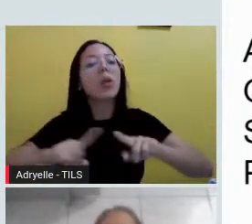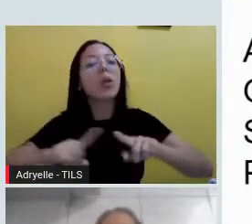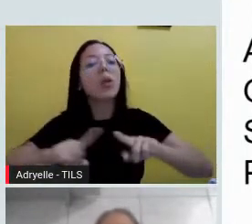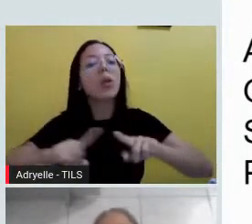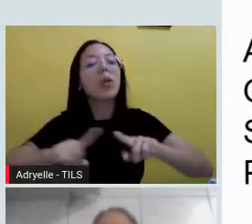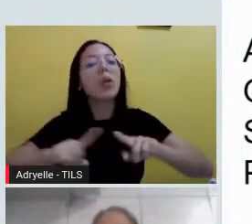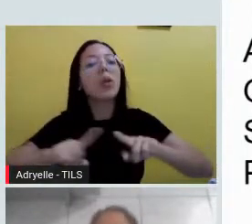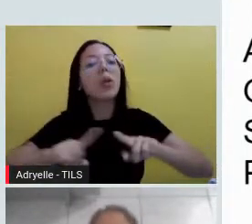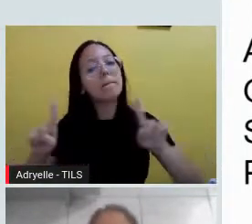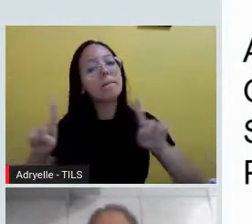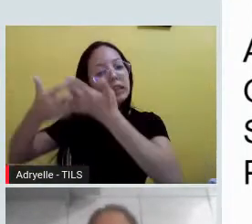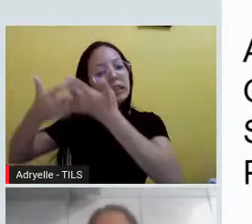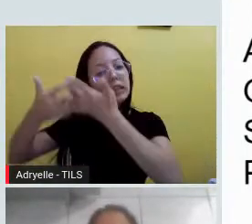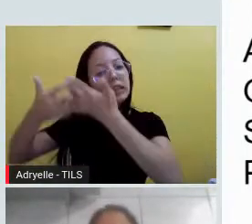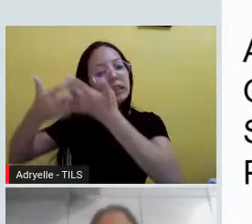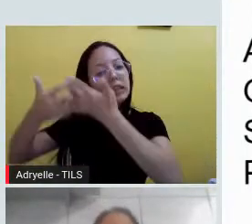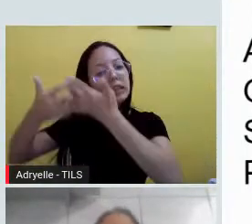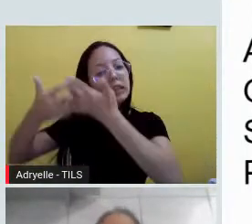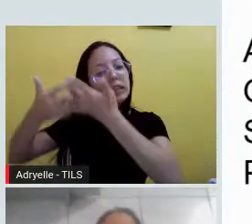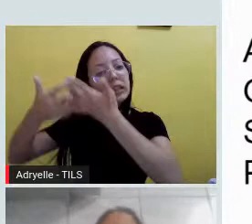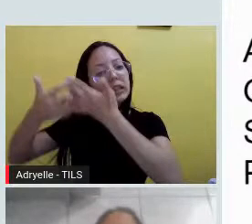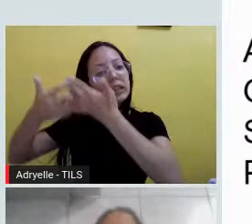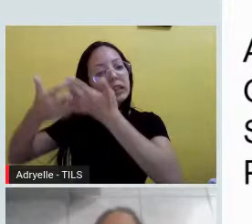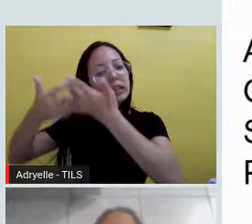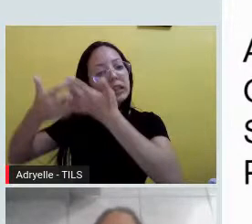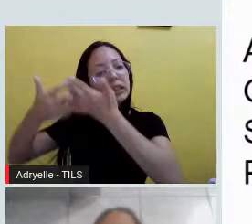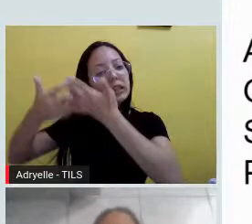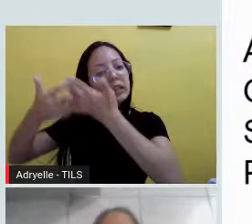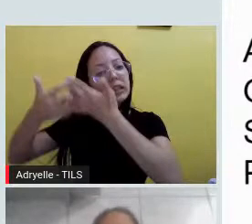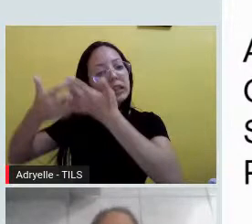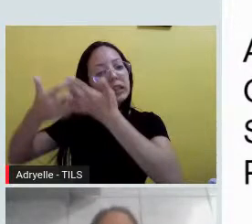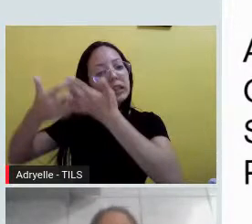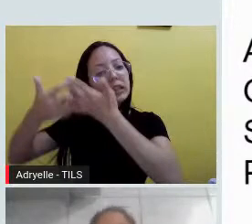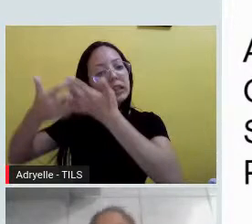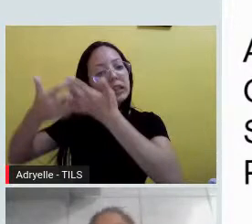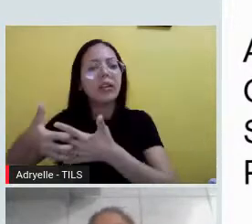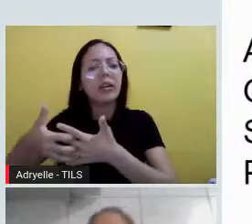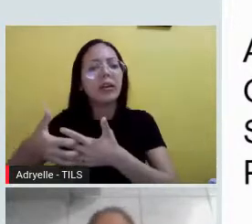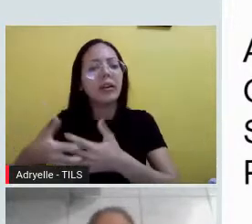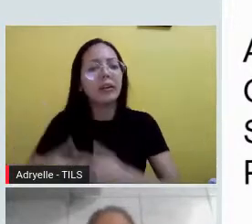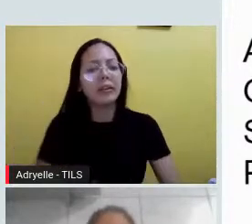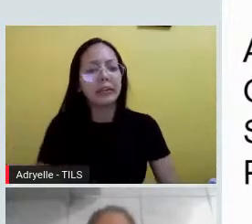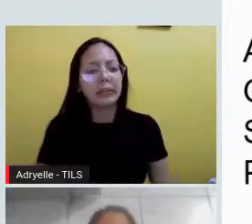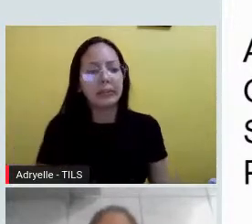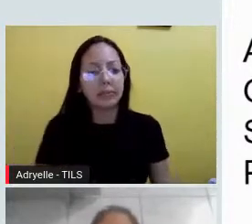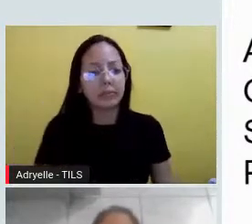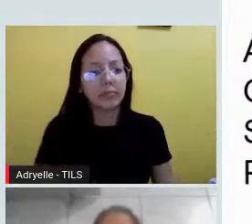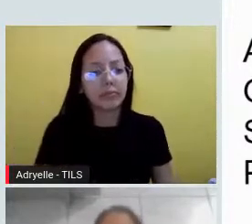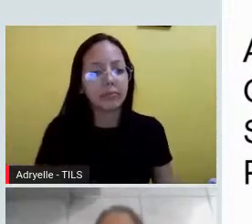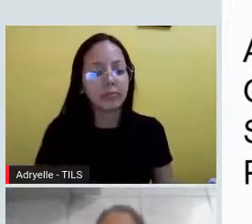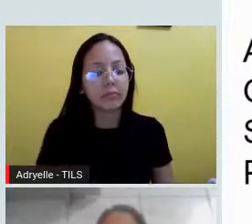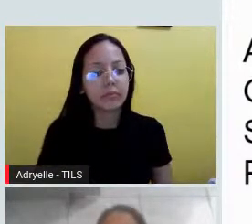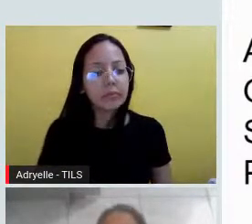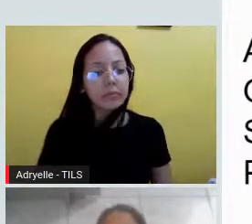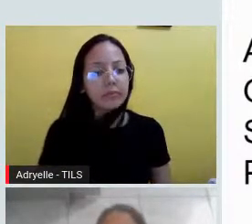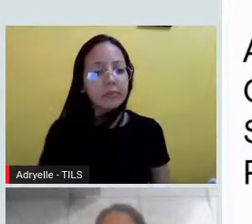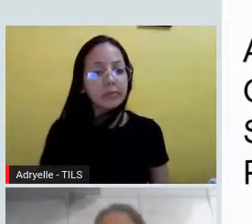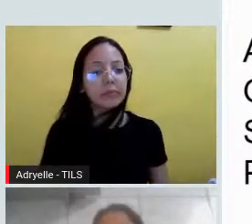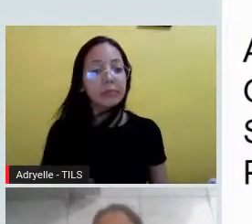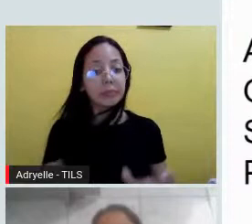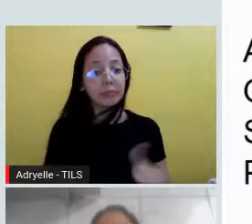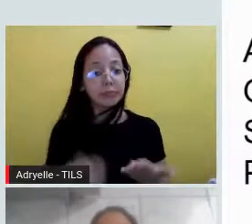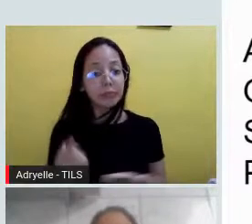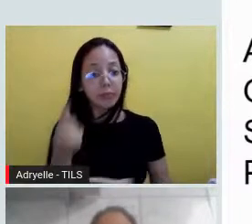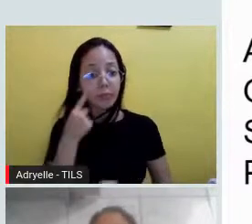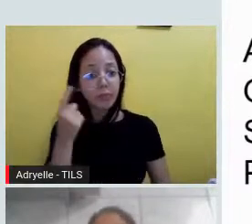essas introduções de máquinas elas inseriram na sociedade. Então, a Inglaterra